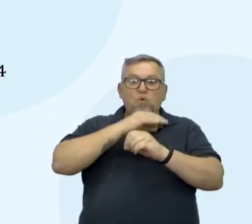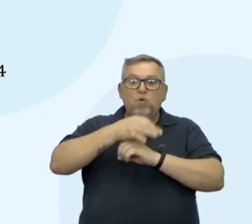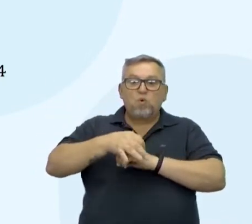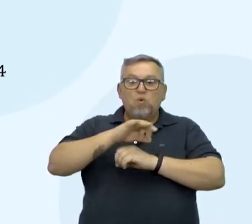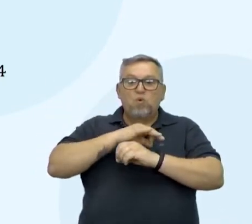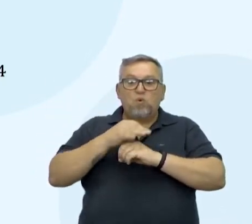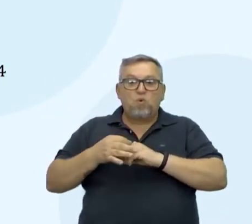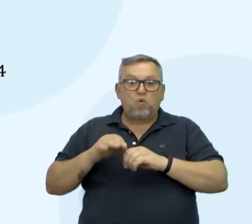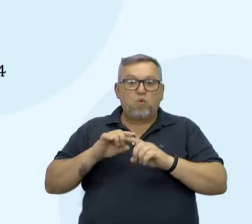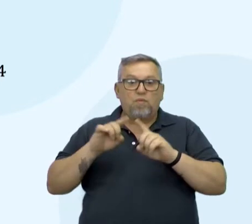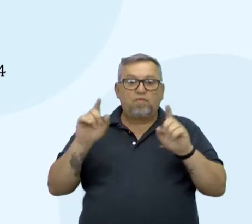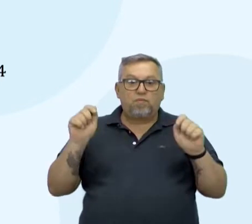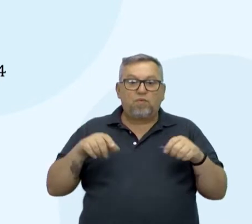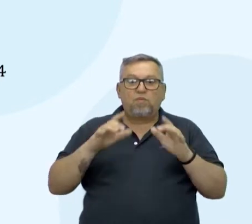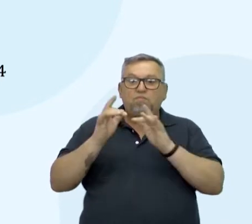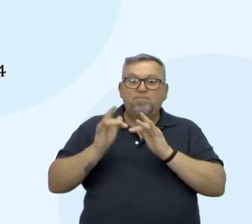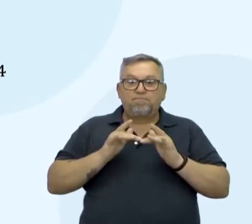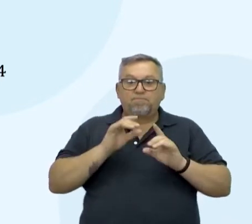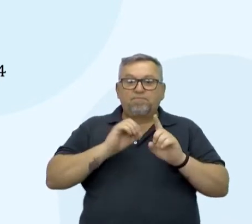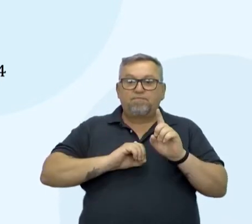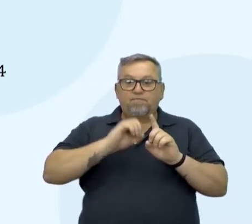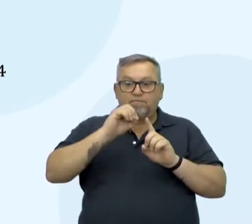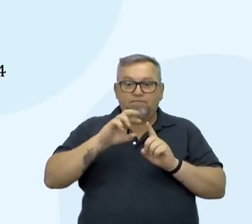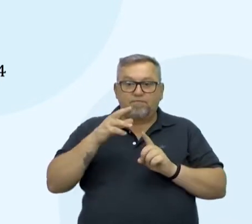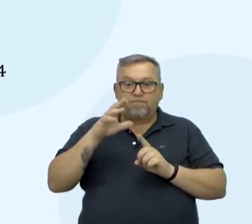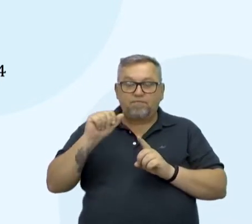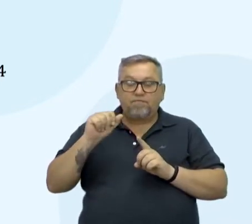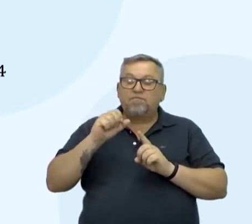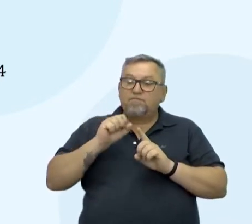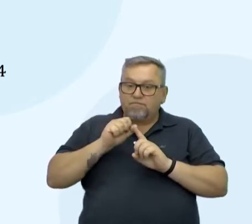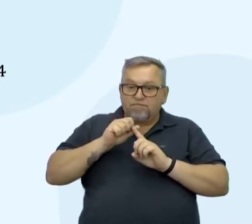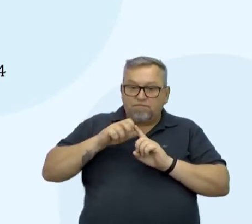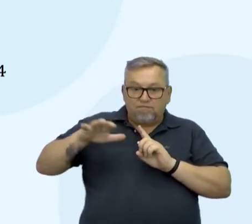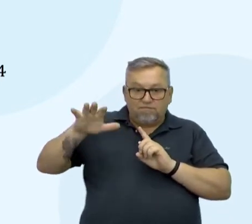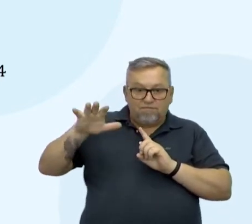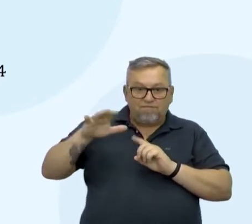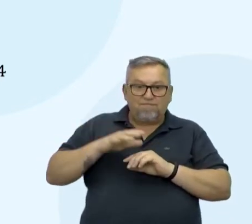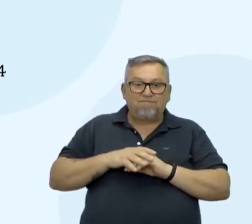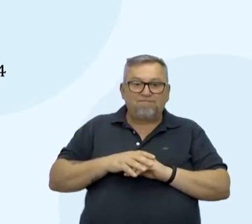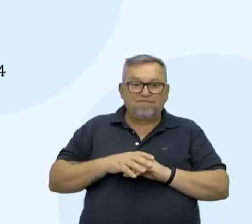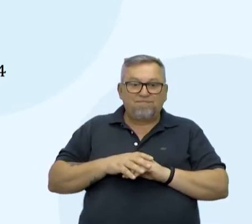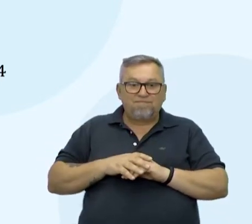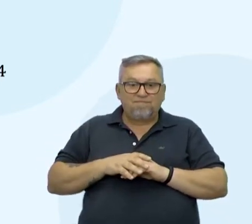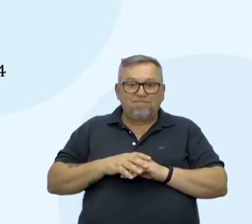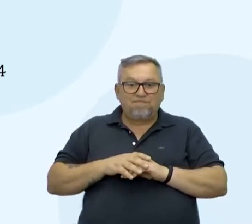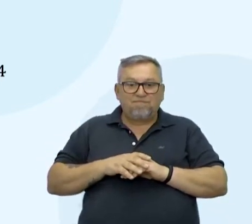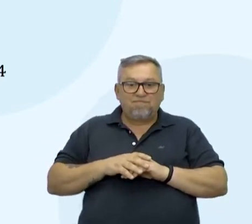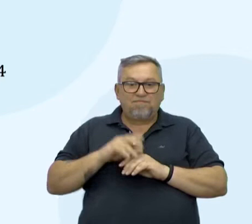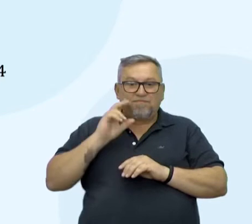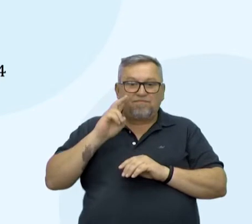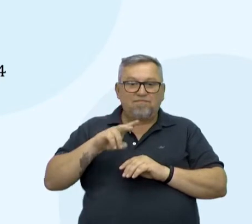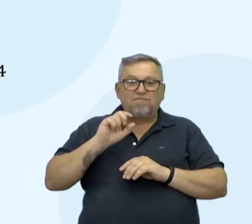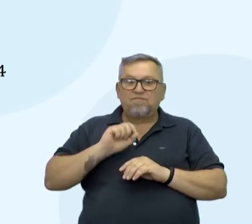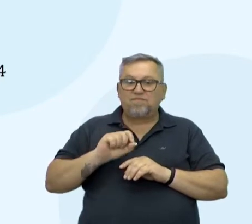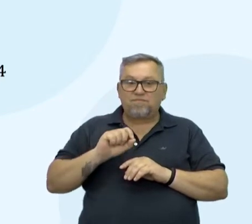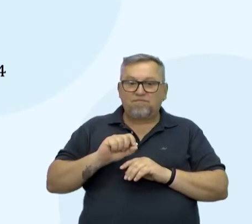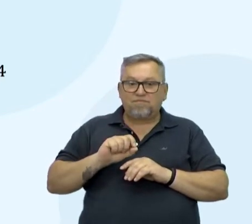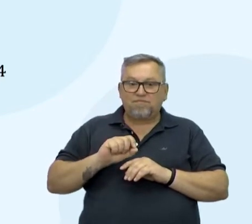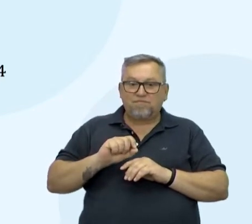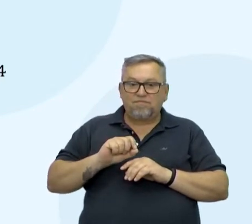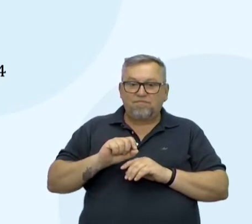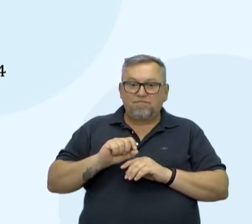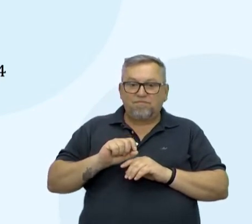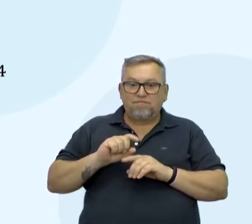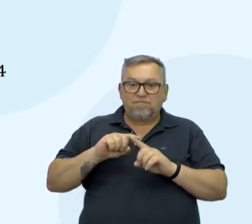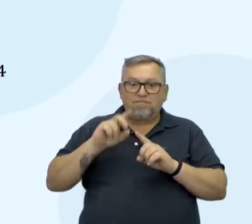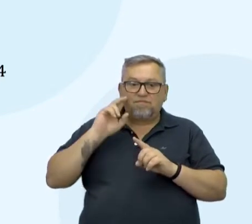tá? Podemos relacionar a temperatura com a radiação emitida. Olha que legal. Através do quê? Da equação